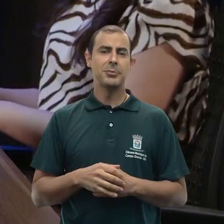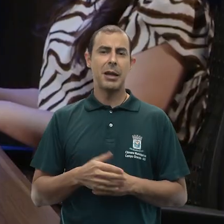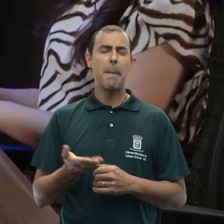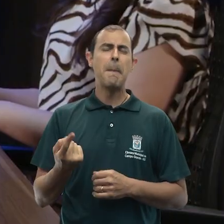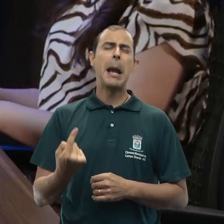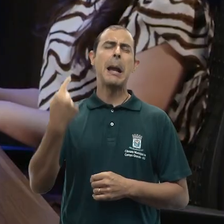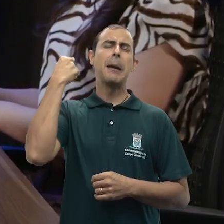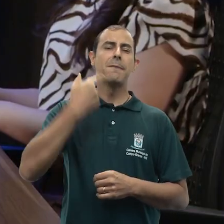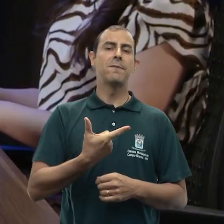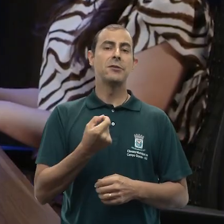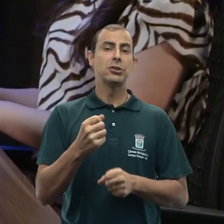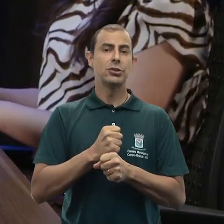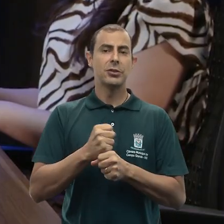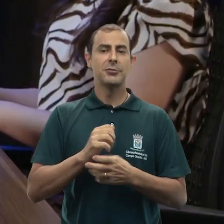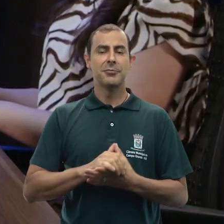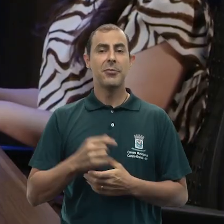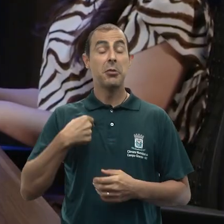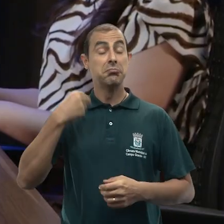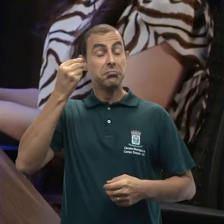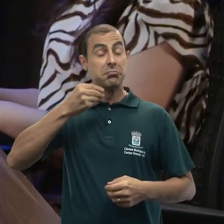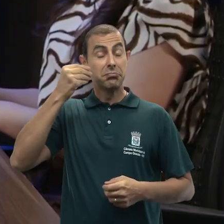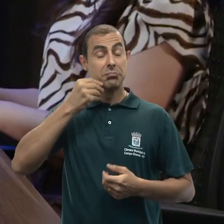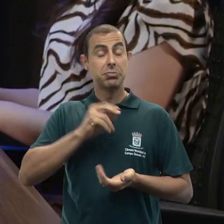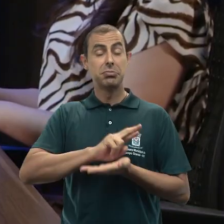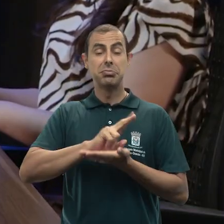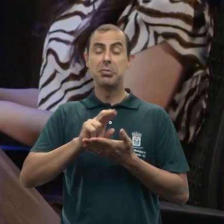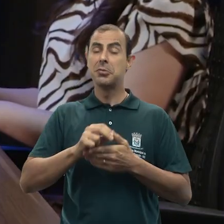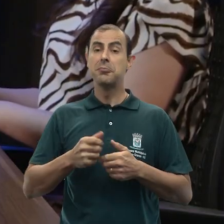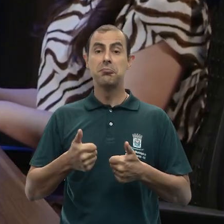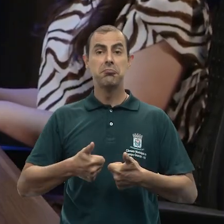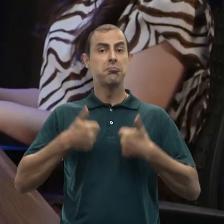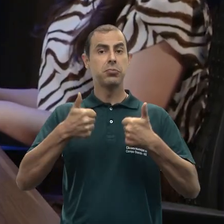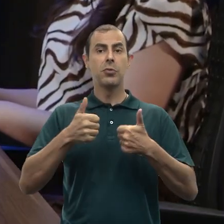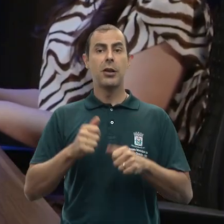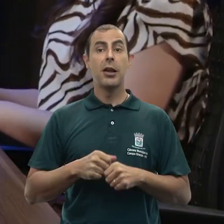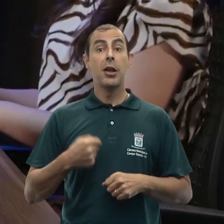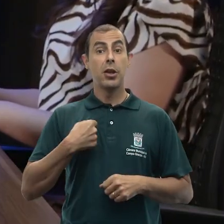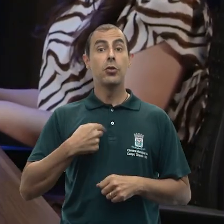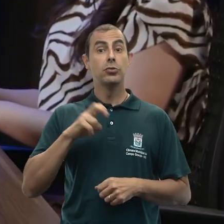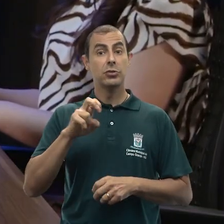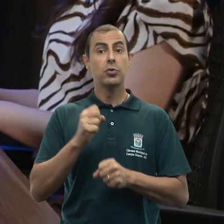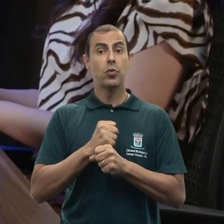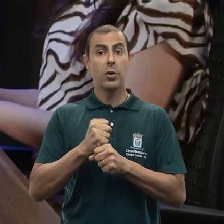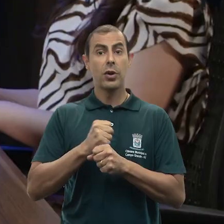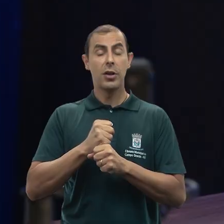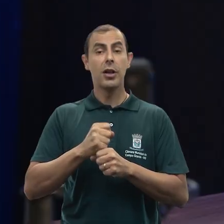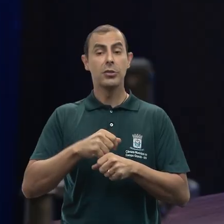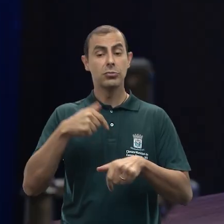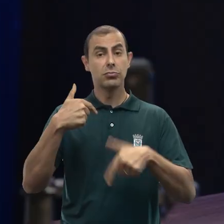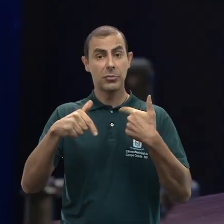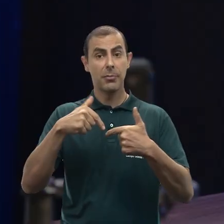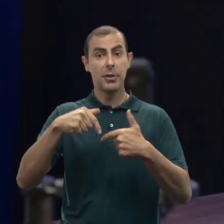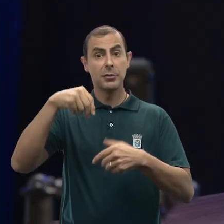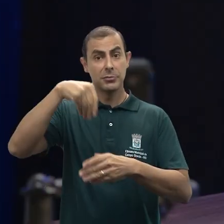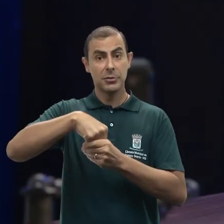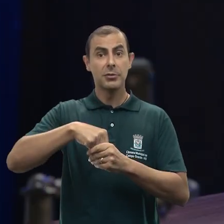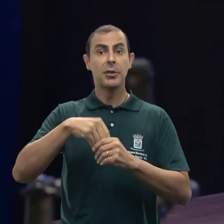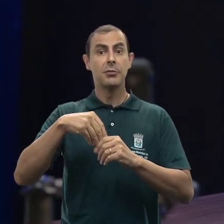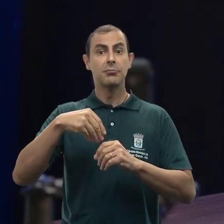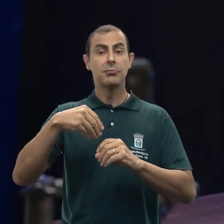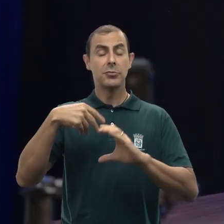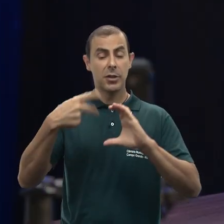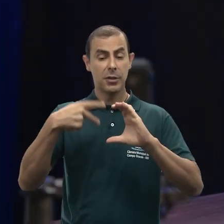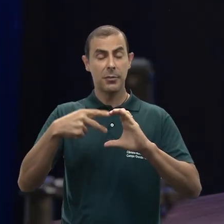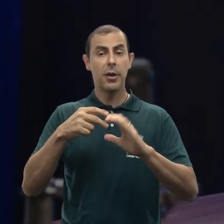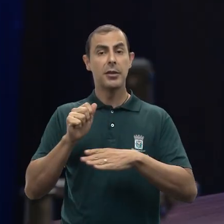atrás. Uma experiência muito edificante para mim. Trabalhei 5 anos como assessor parlamentar na Câmara de Vereadores e isso ampliou